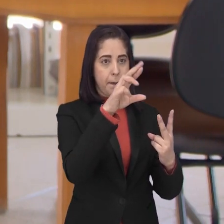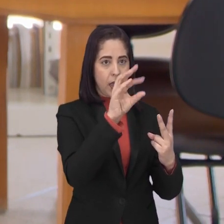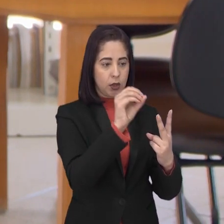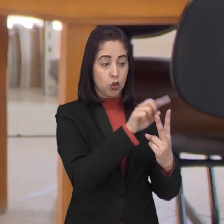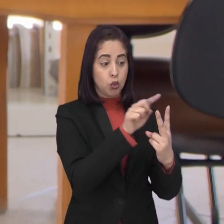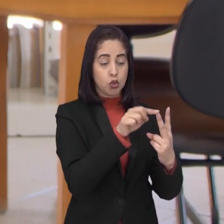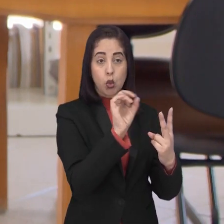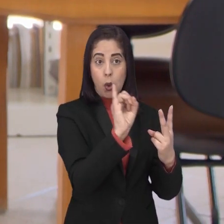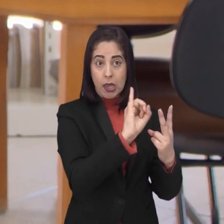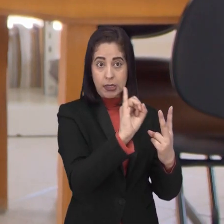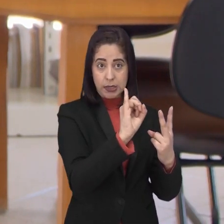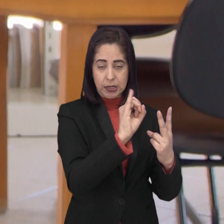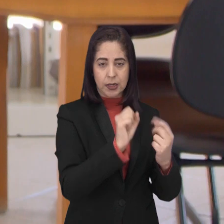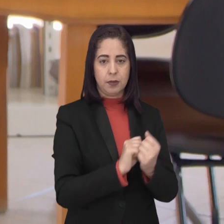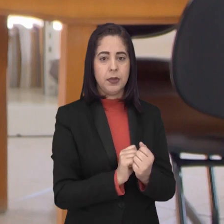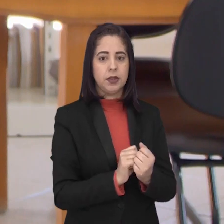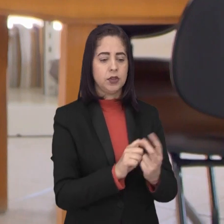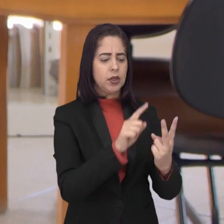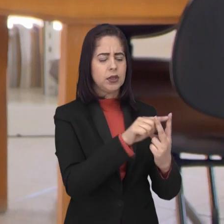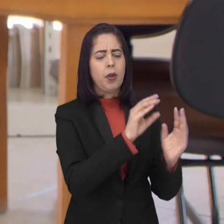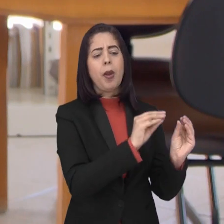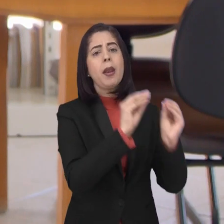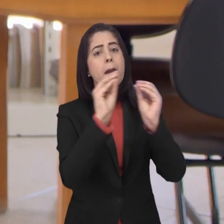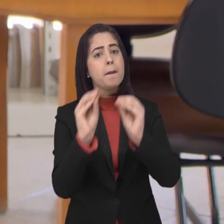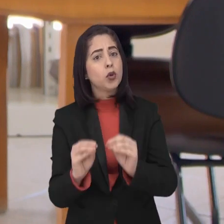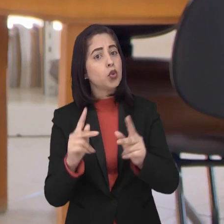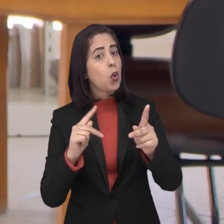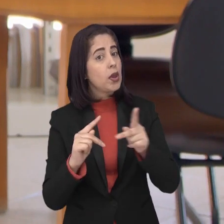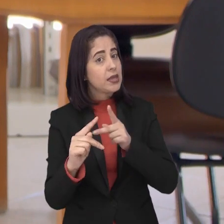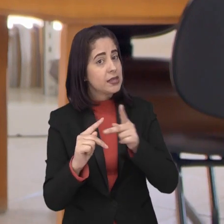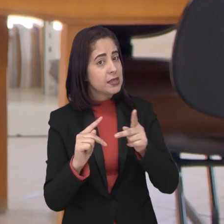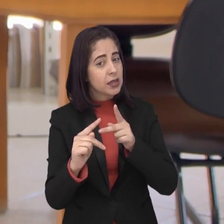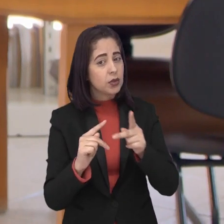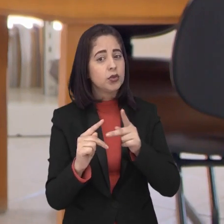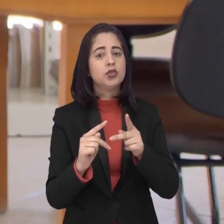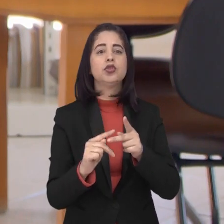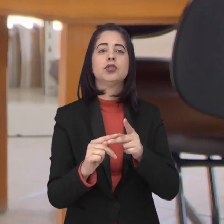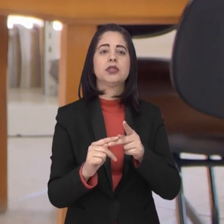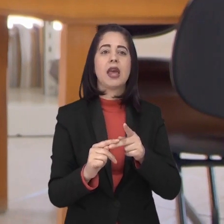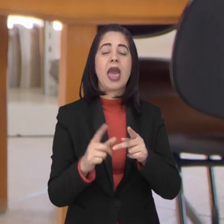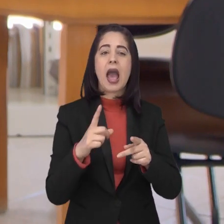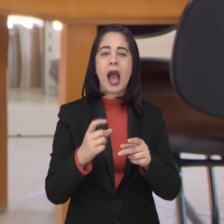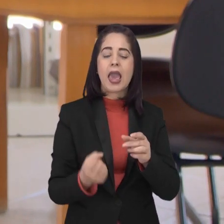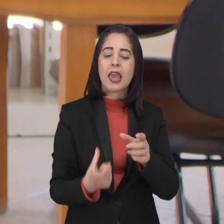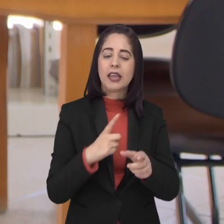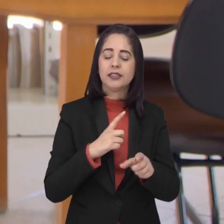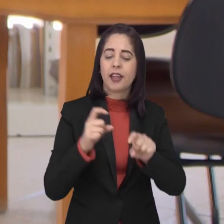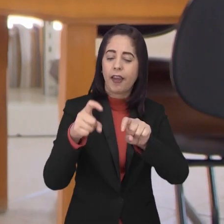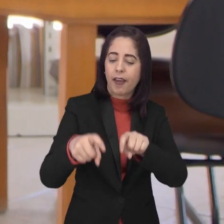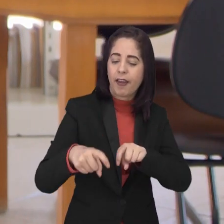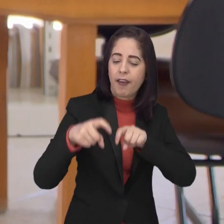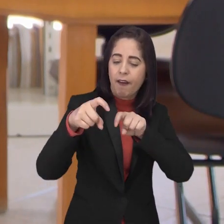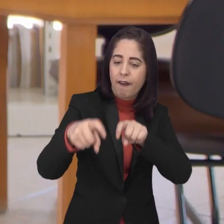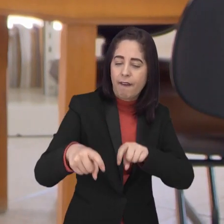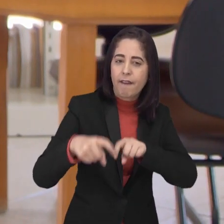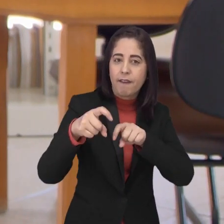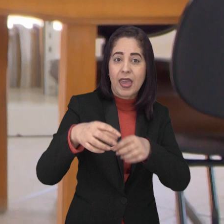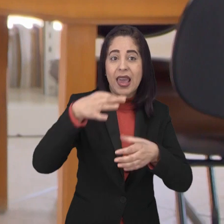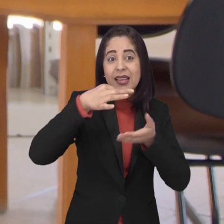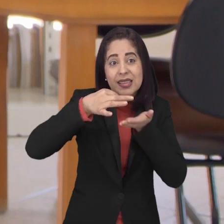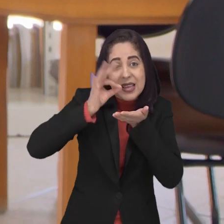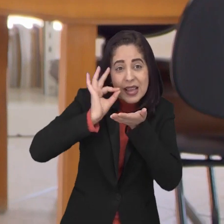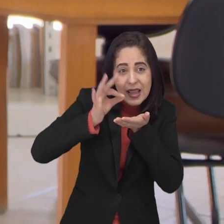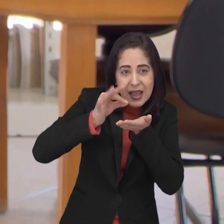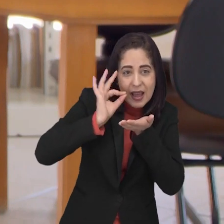dele. E eles vieram para cá e ficaram aqui na exploração de café, explorando lenha aqui